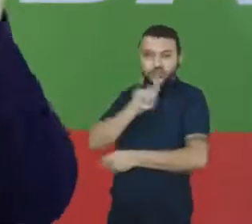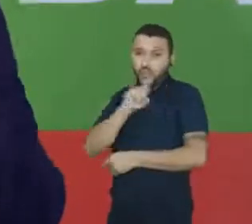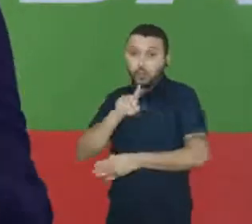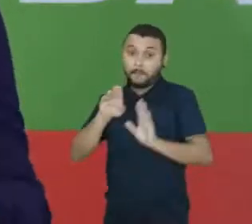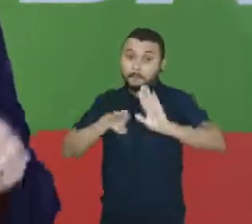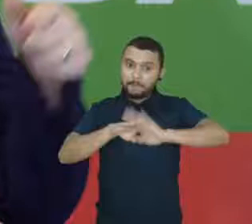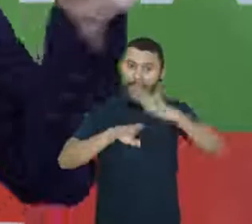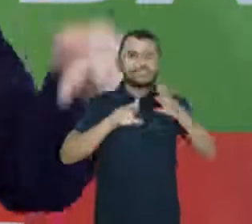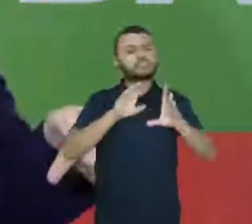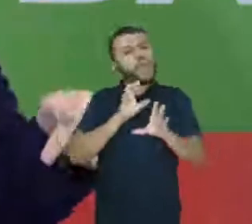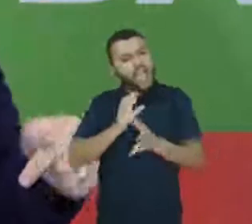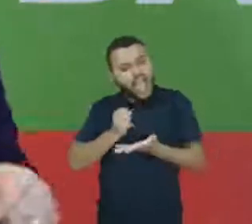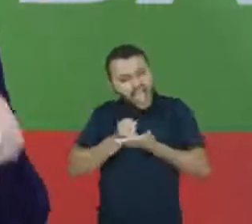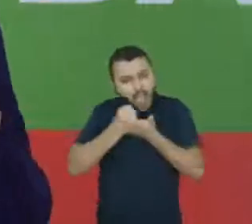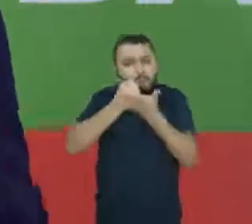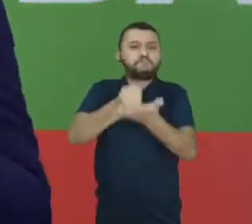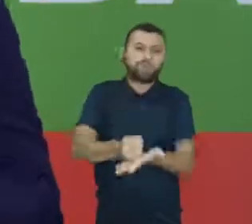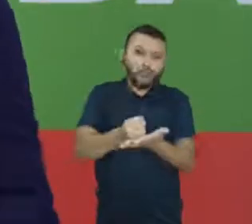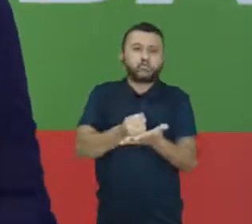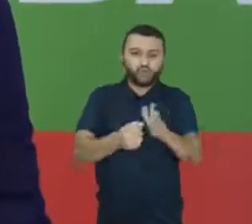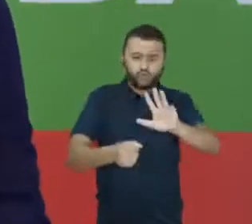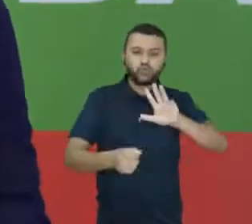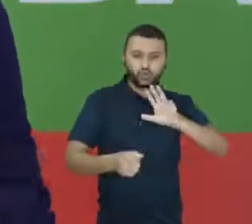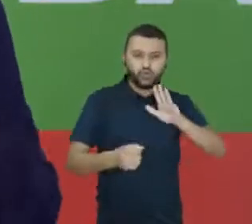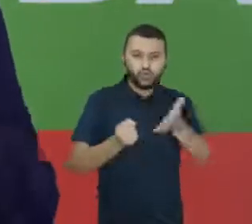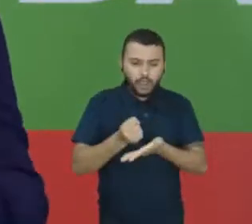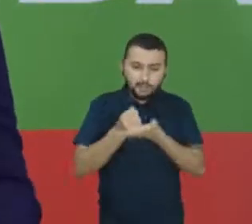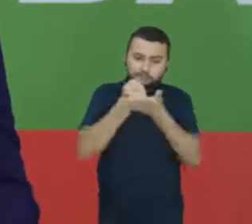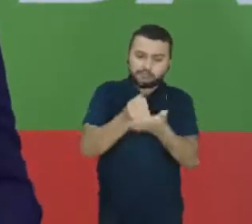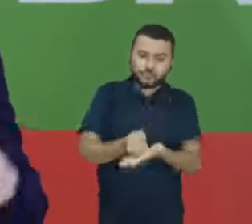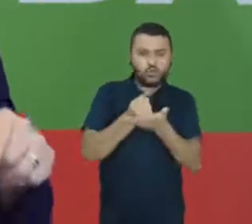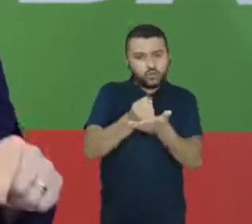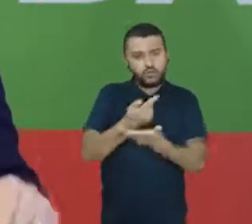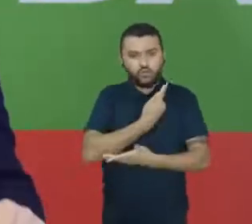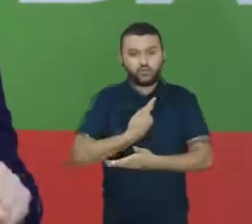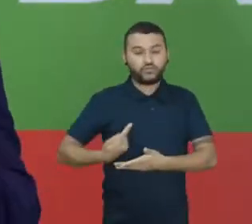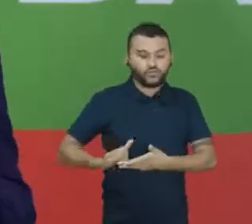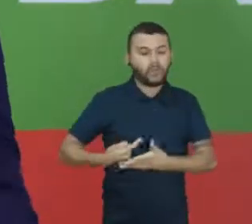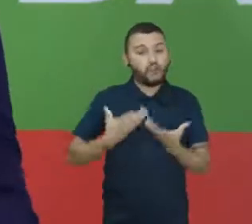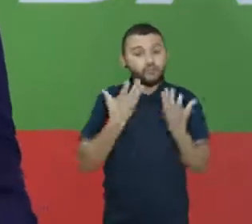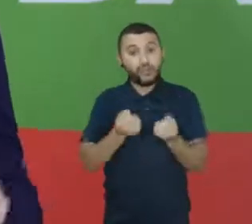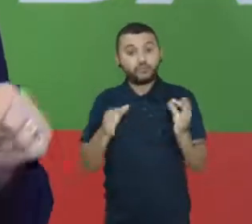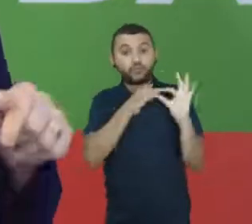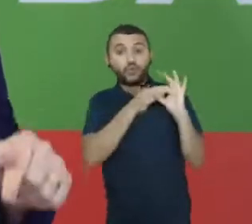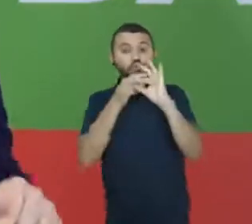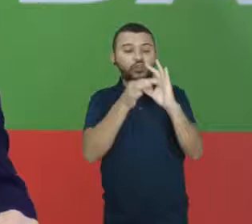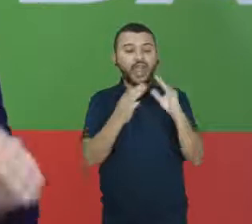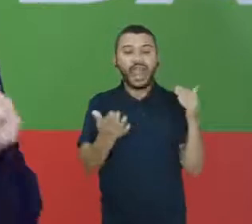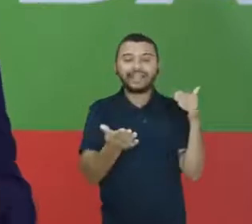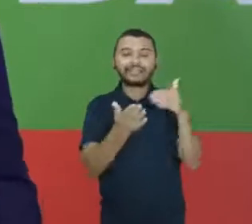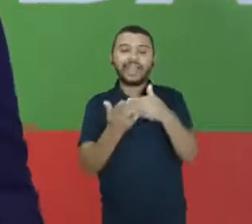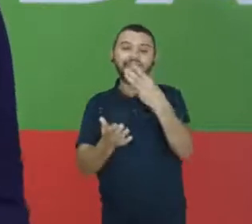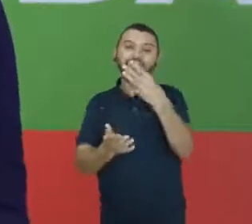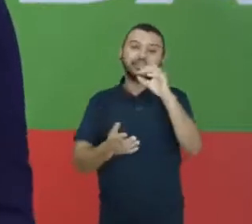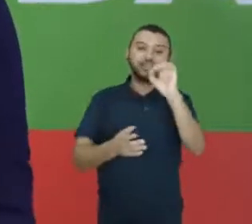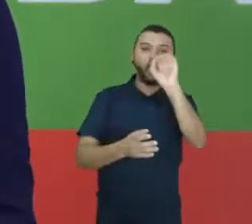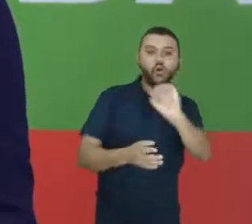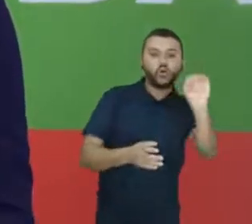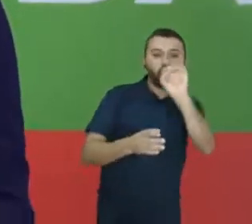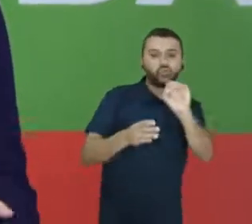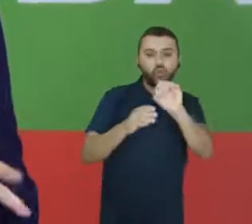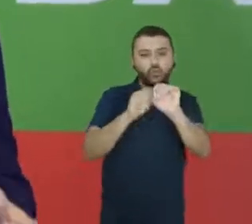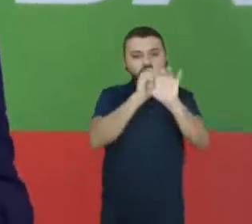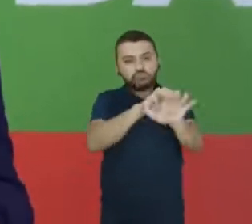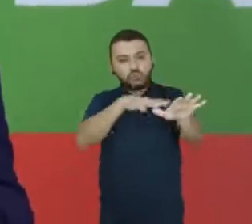apoio à sua campanha e ao seu governo. Vamos juntos, até 30 de outubro, andar às ruas e às praças do